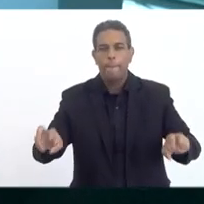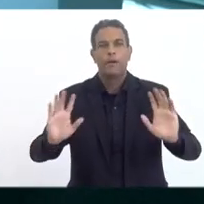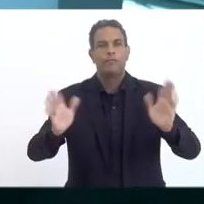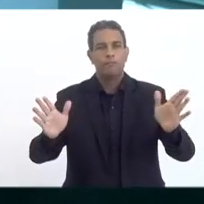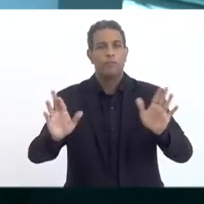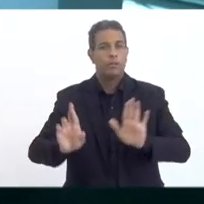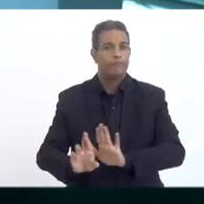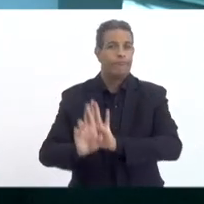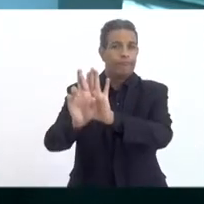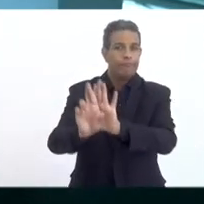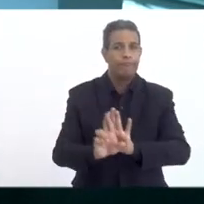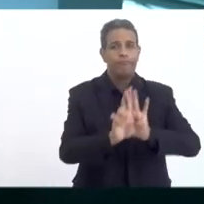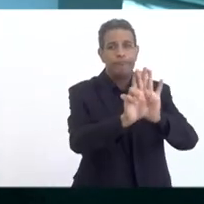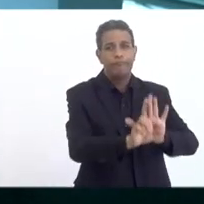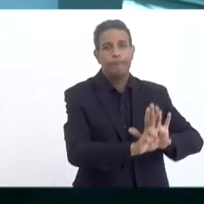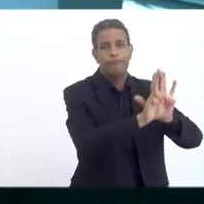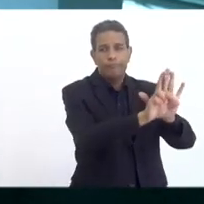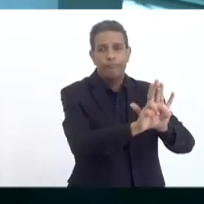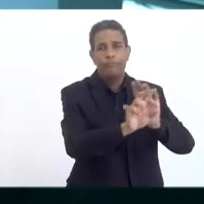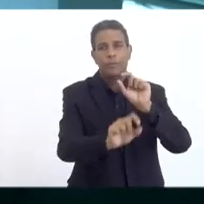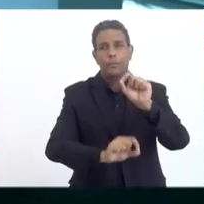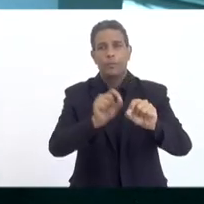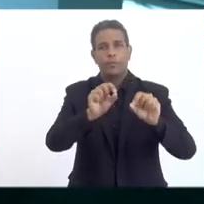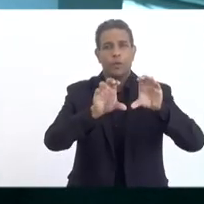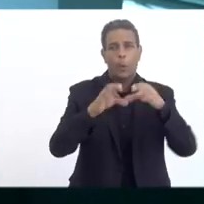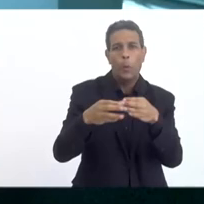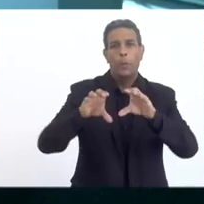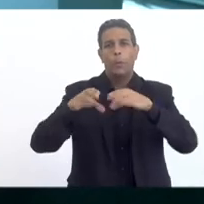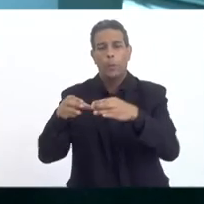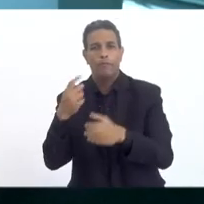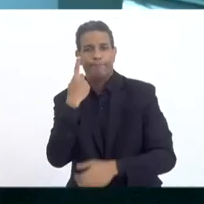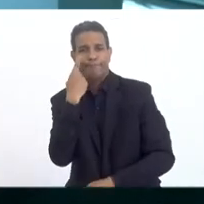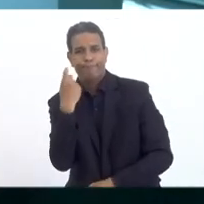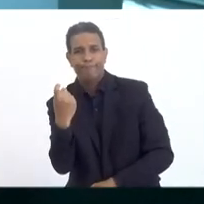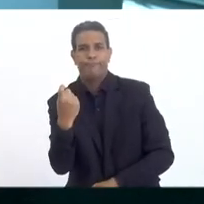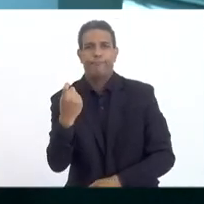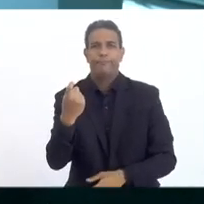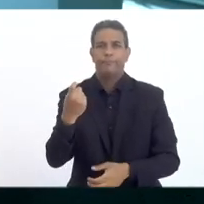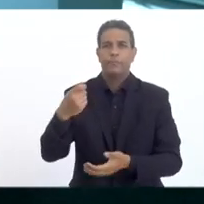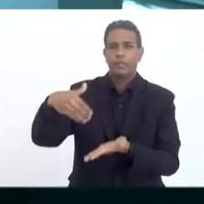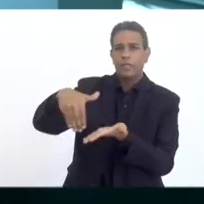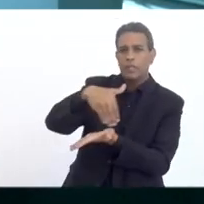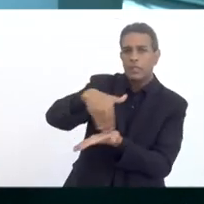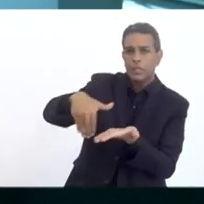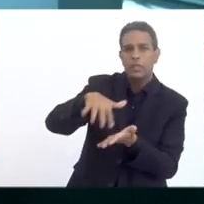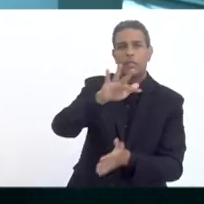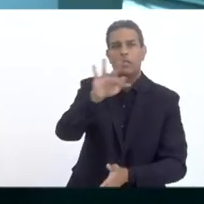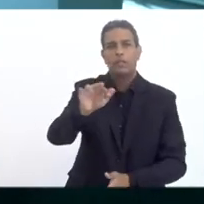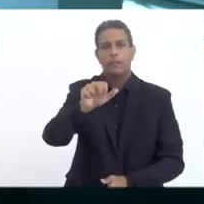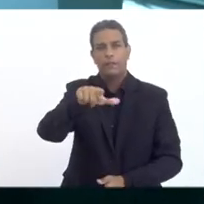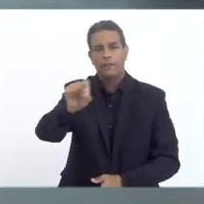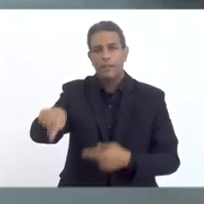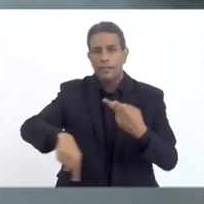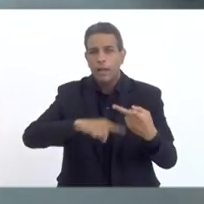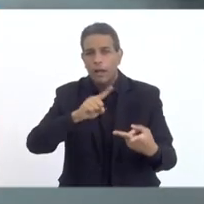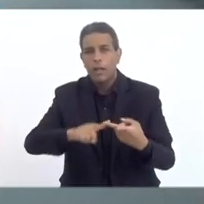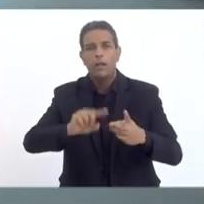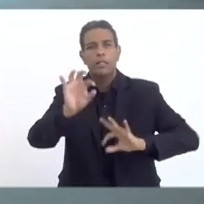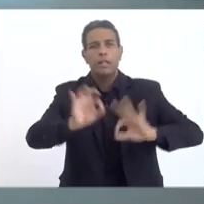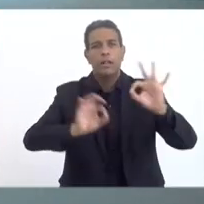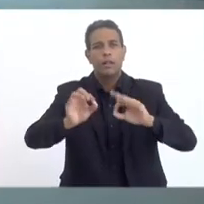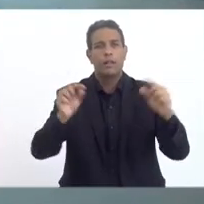as representações dos órgãos interessados, Secretaria de Fazenda, Secretaria de Planejamento,